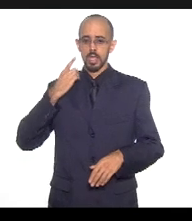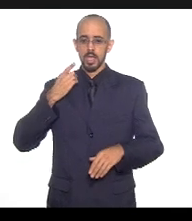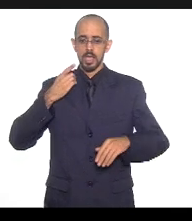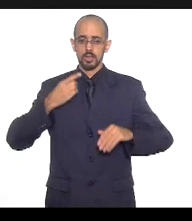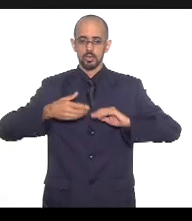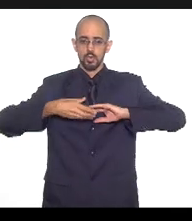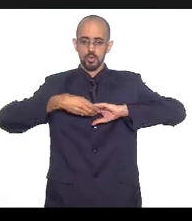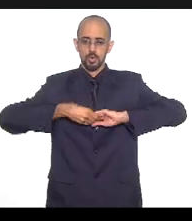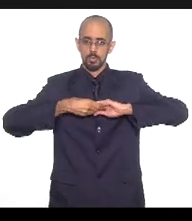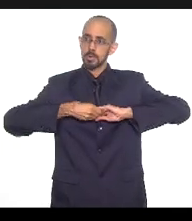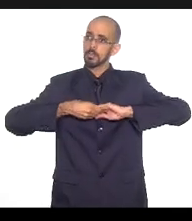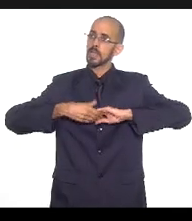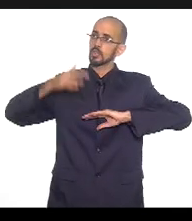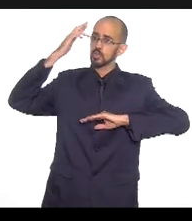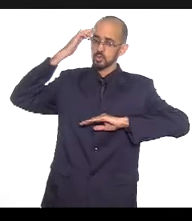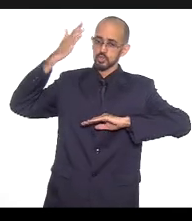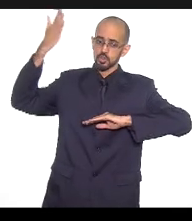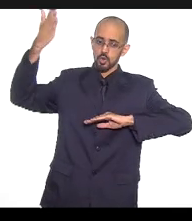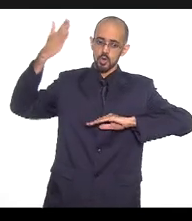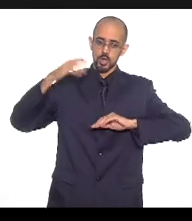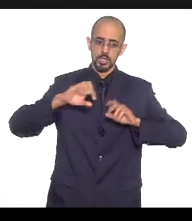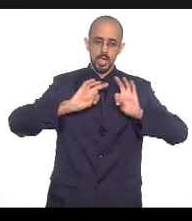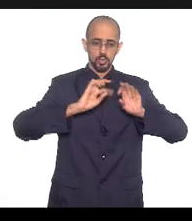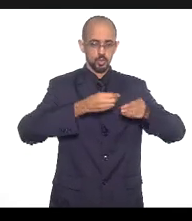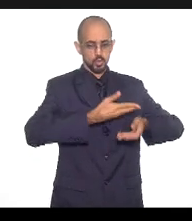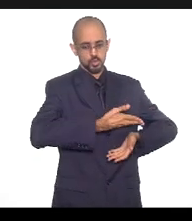cumprimento o senhor, cumprimentando a todos.